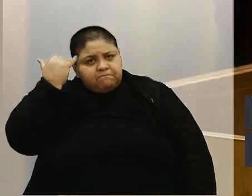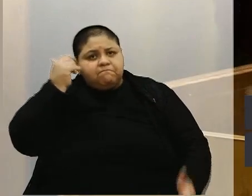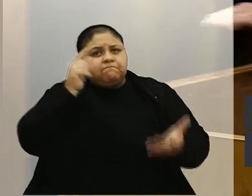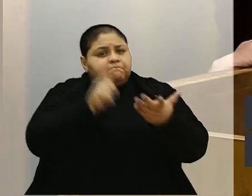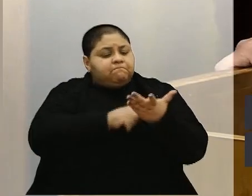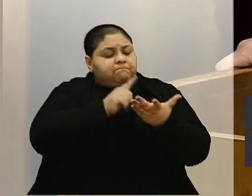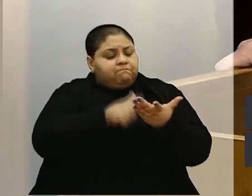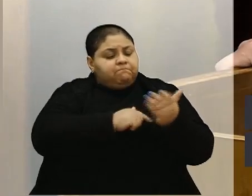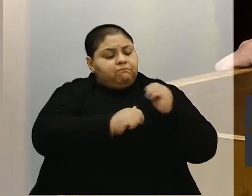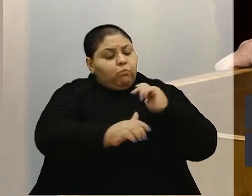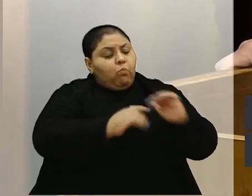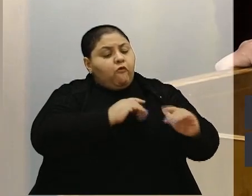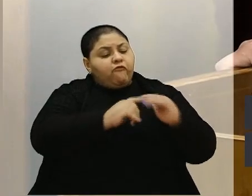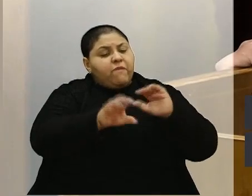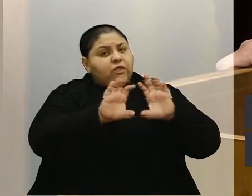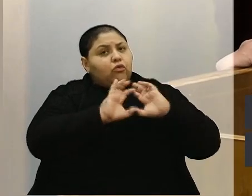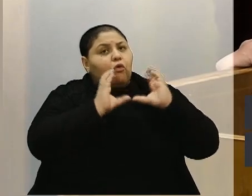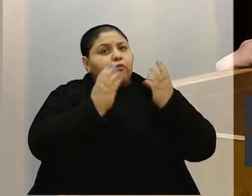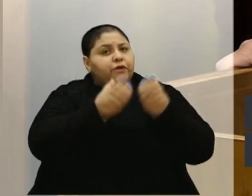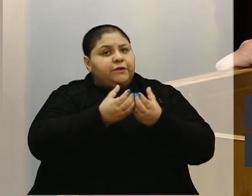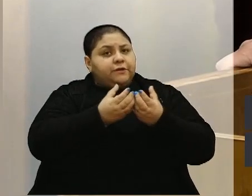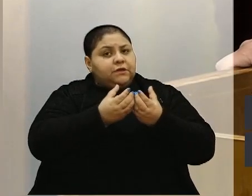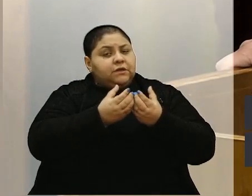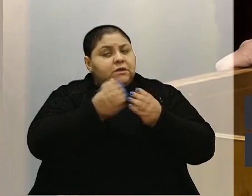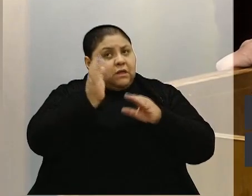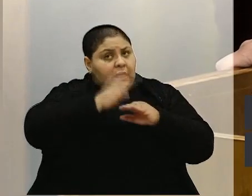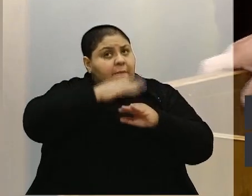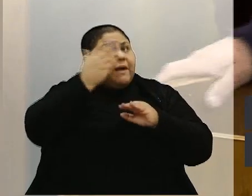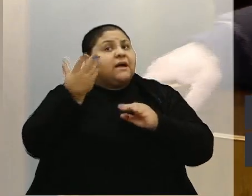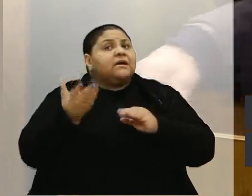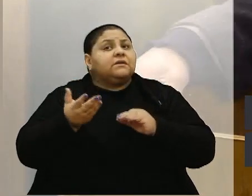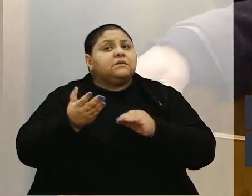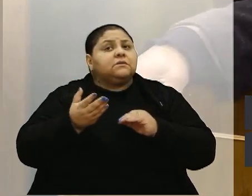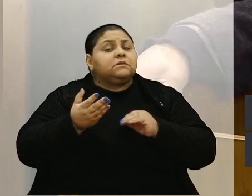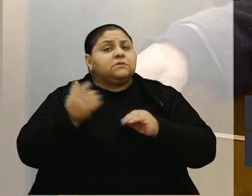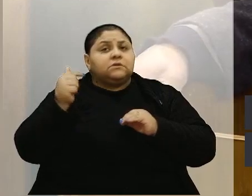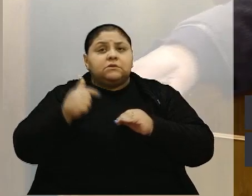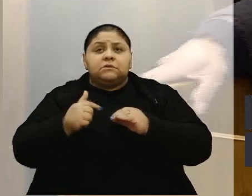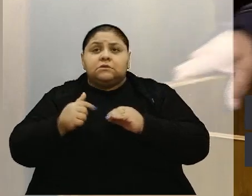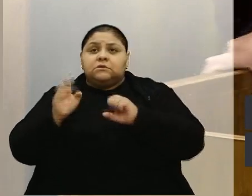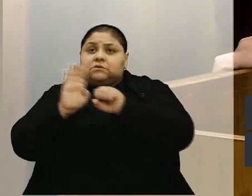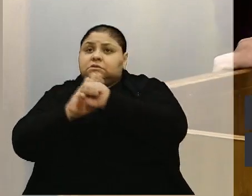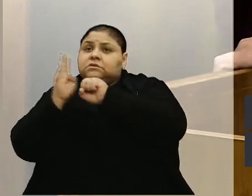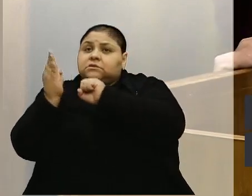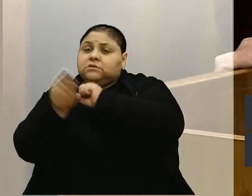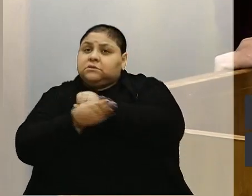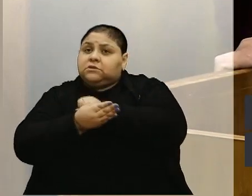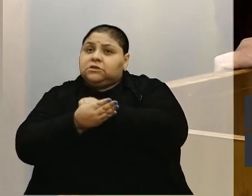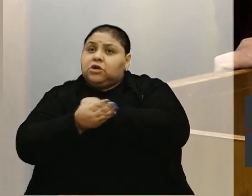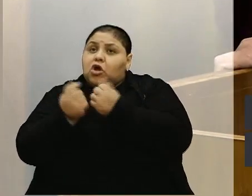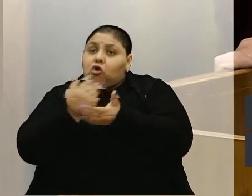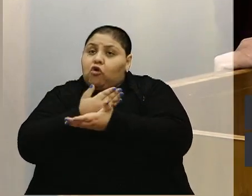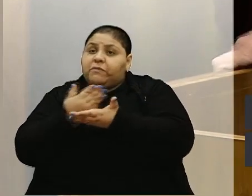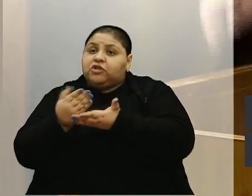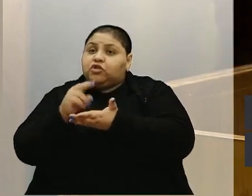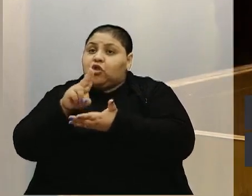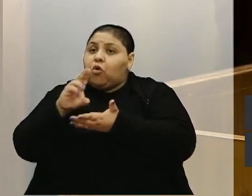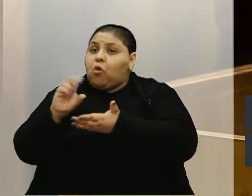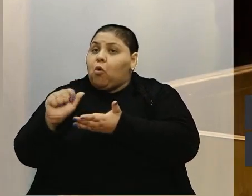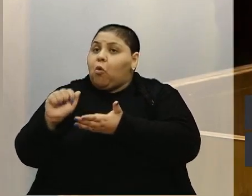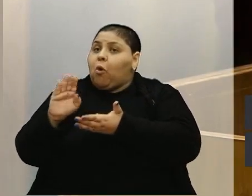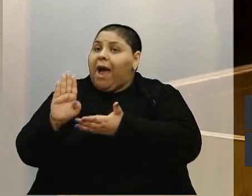do movimento comunitário. E mais, a Câmara Foi os Bairros nasceu dentro da UAB.